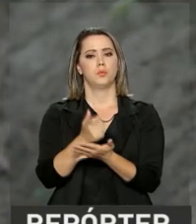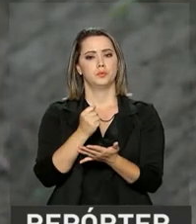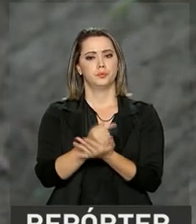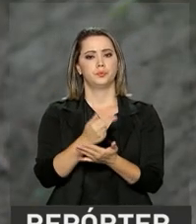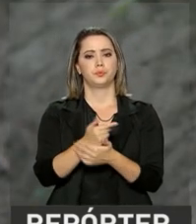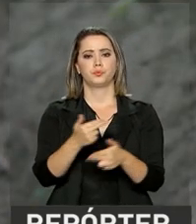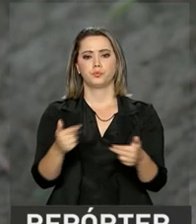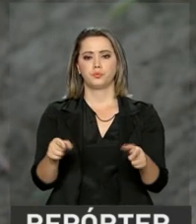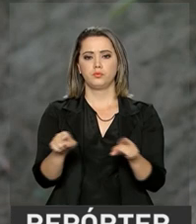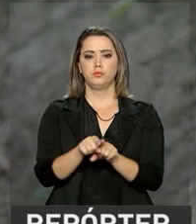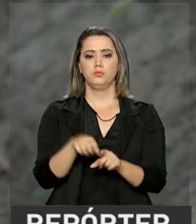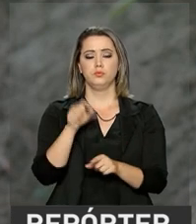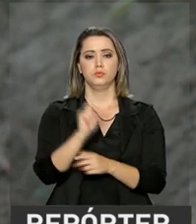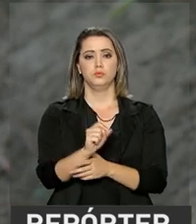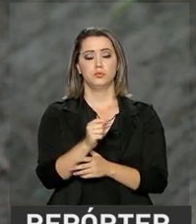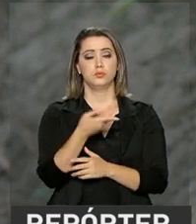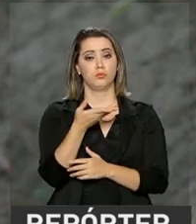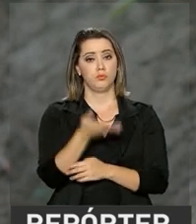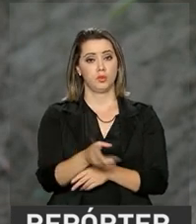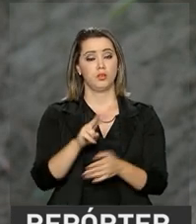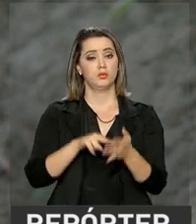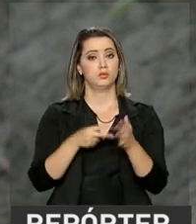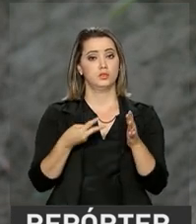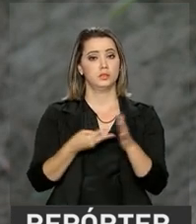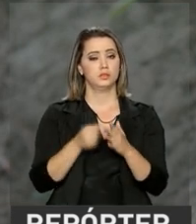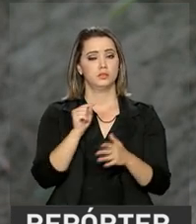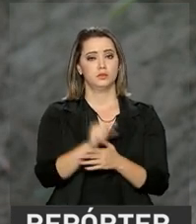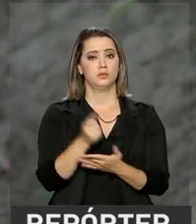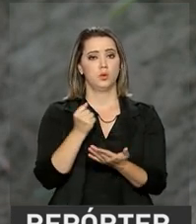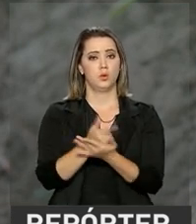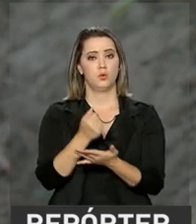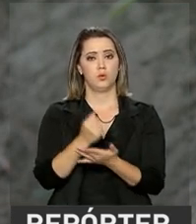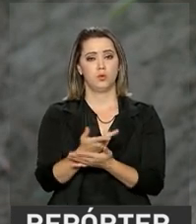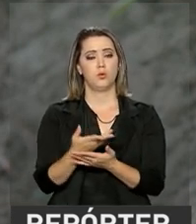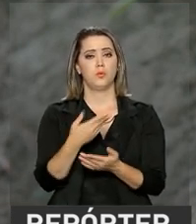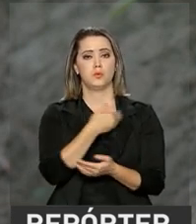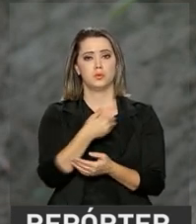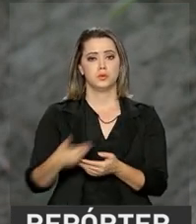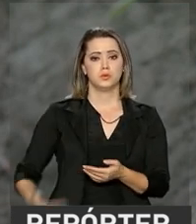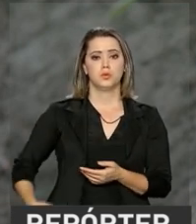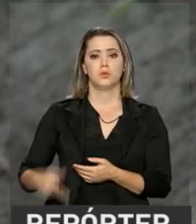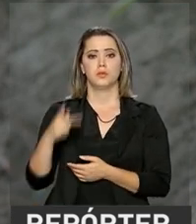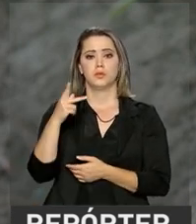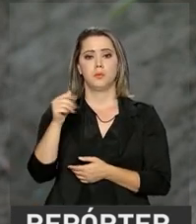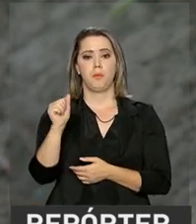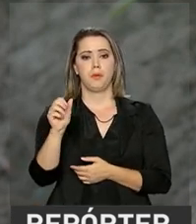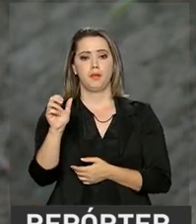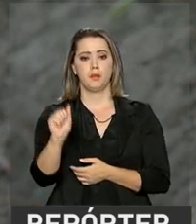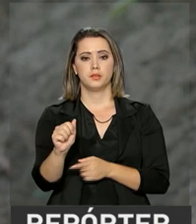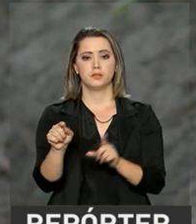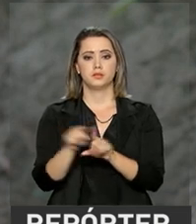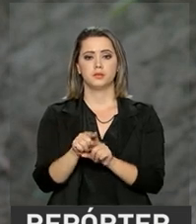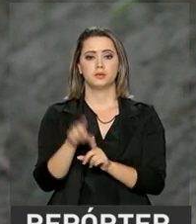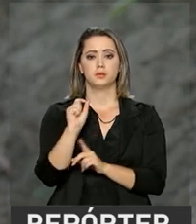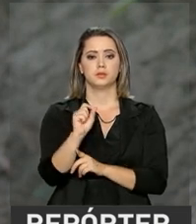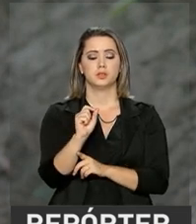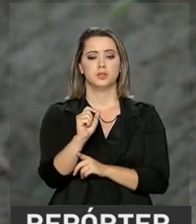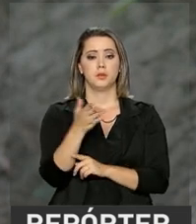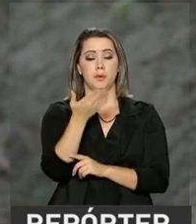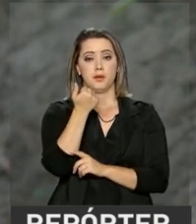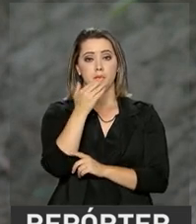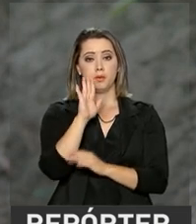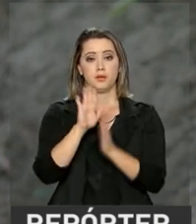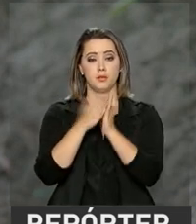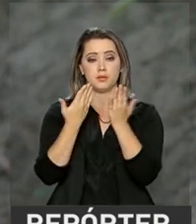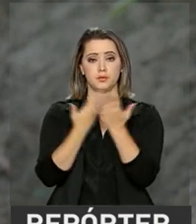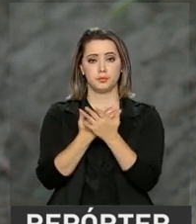a compra da produção isso será feito por meio de compras públicas pelo paa e pelo programa de alimentação escolar que